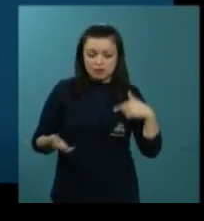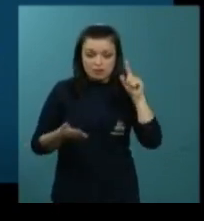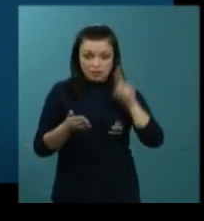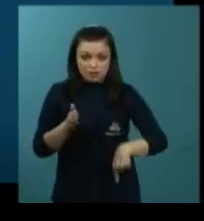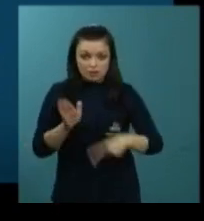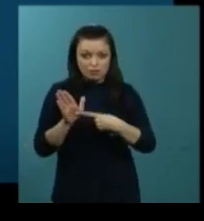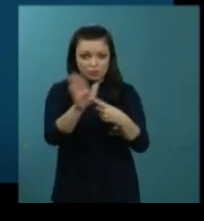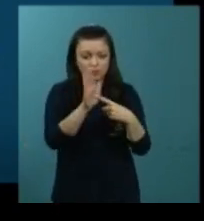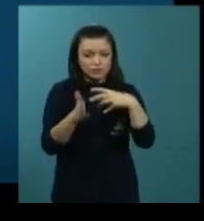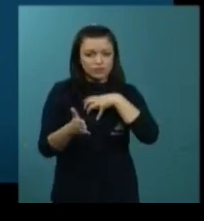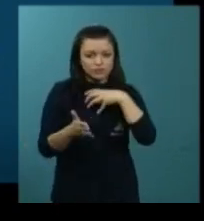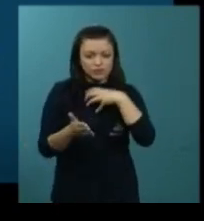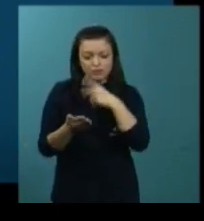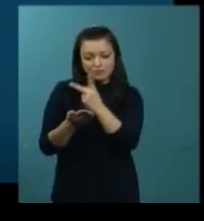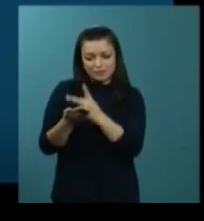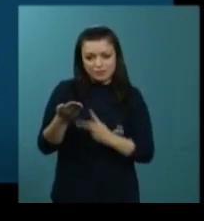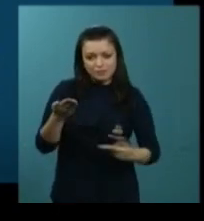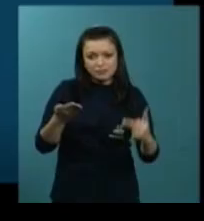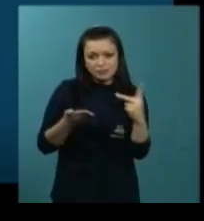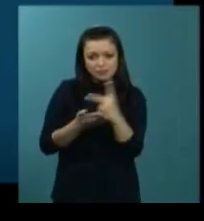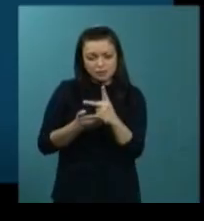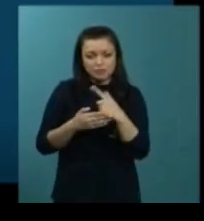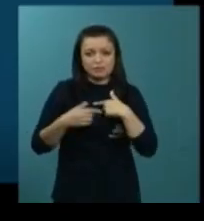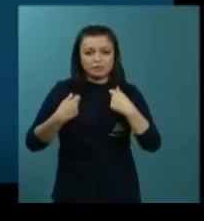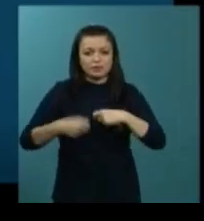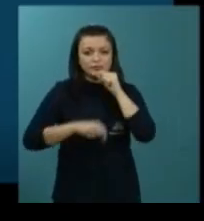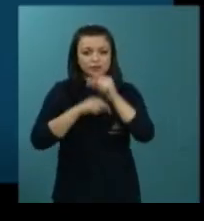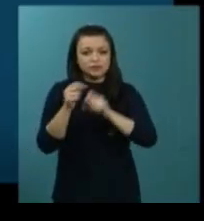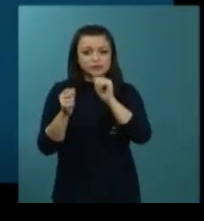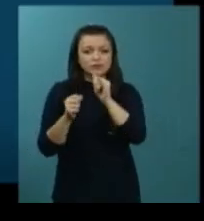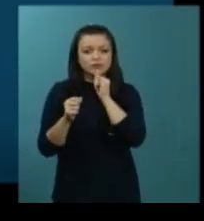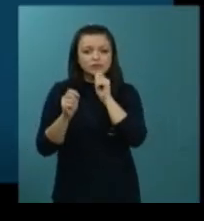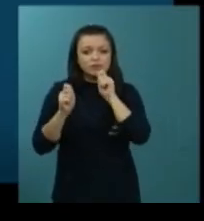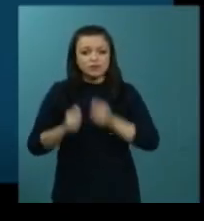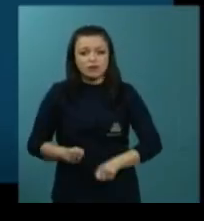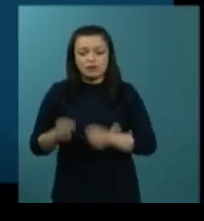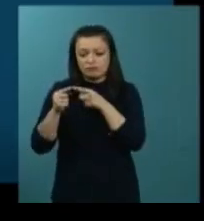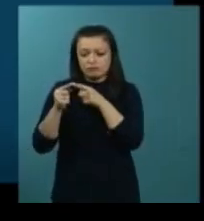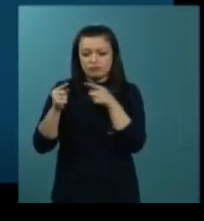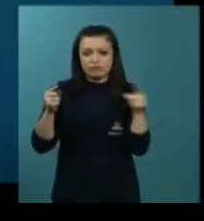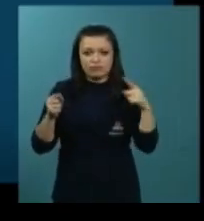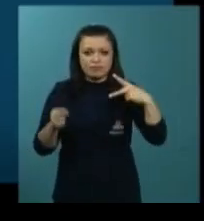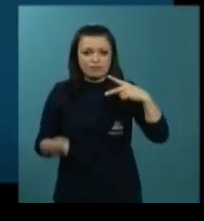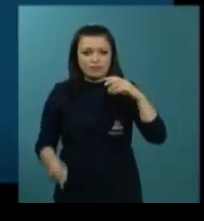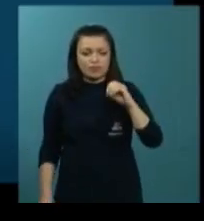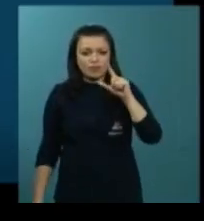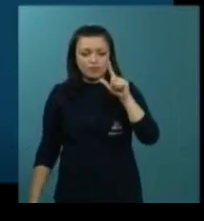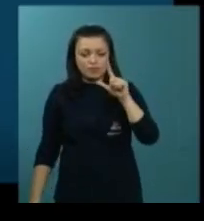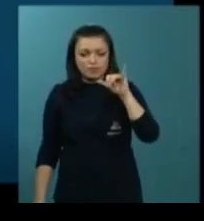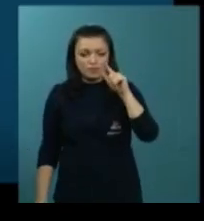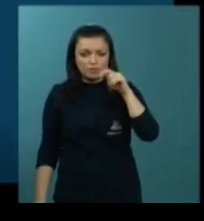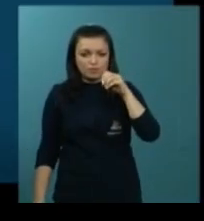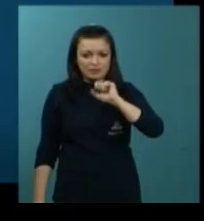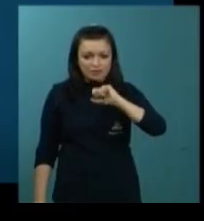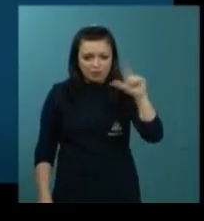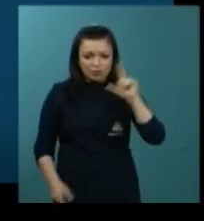desenho que consiste em uma linha poligonal fechada. Dentro